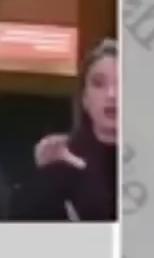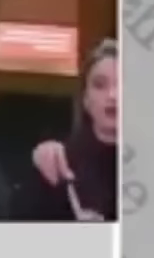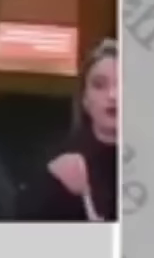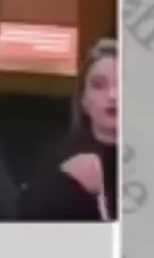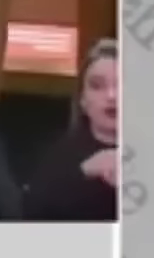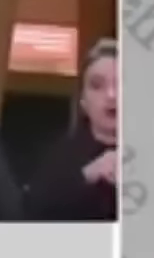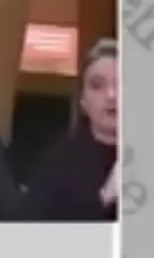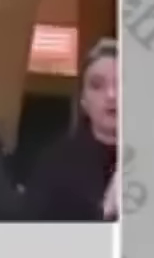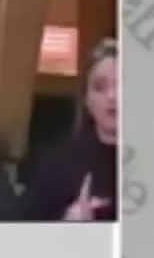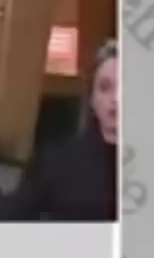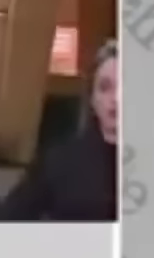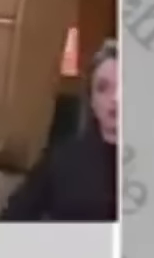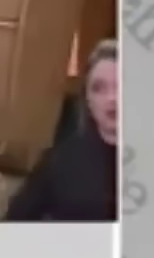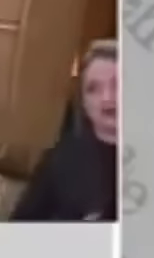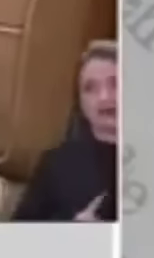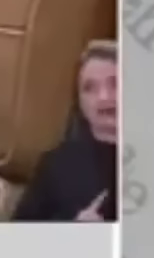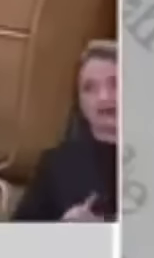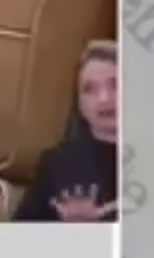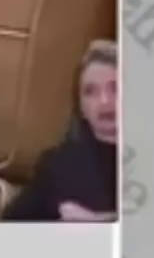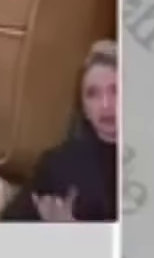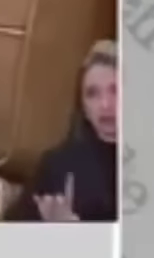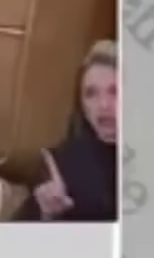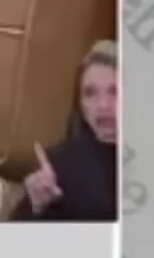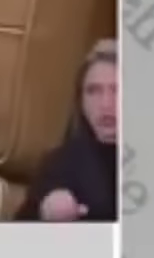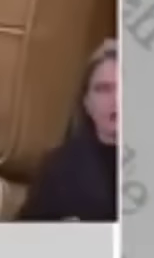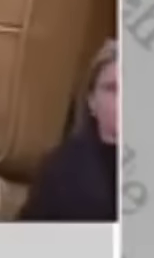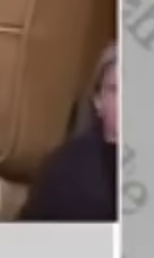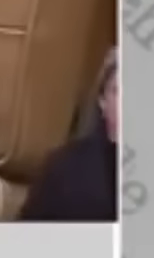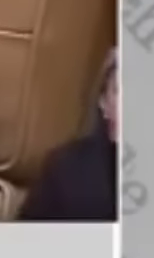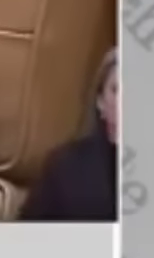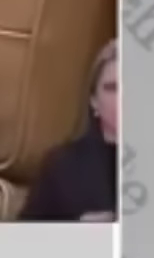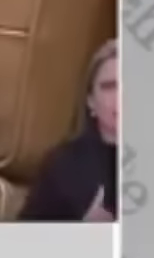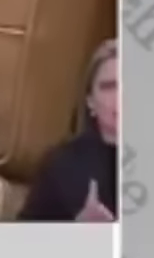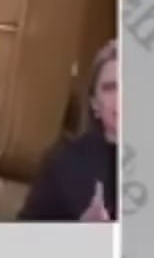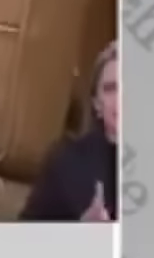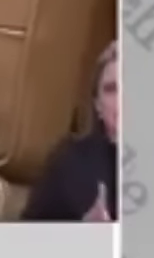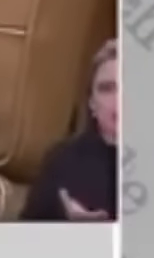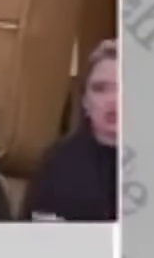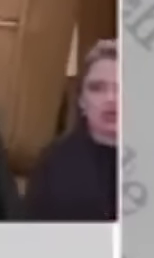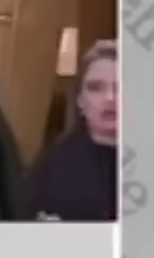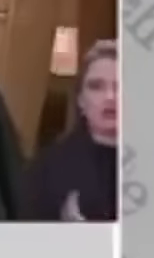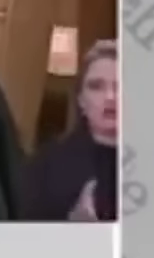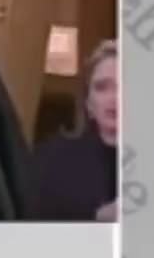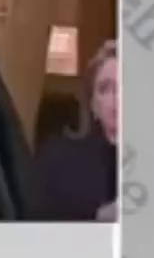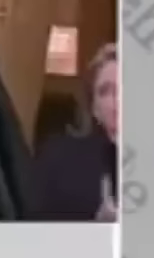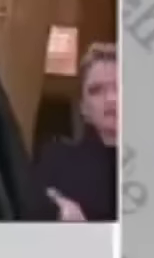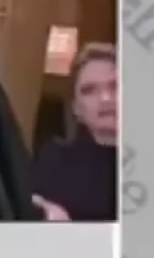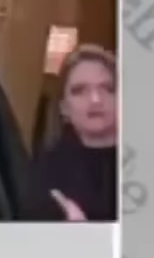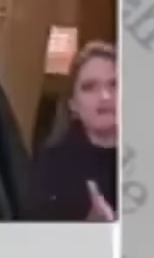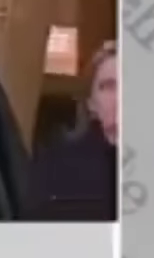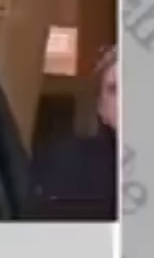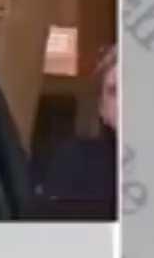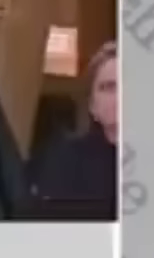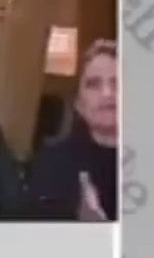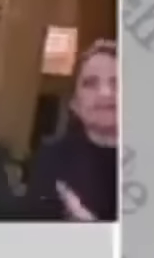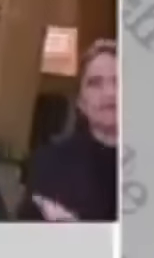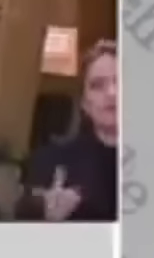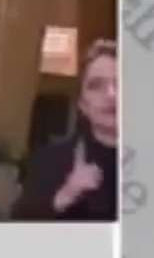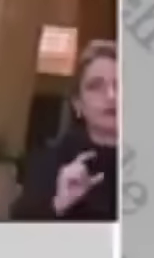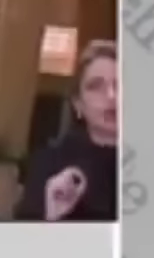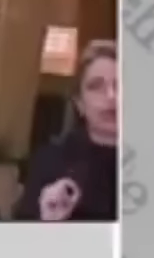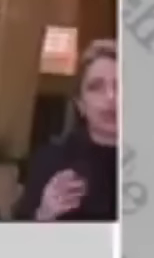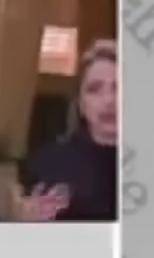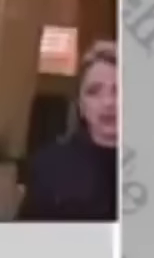presidentes da república de direita diz que esquerda de centro de centro direita de centro esquerda